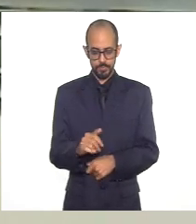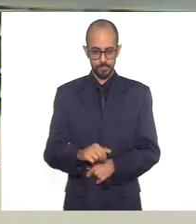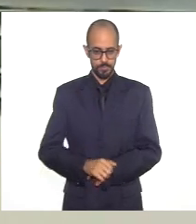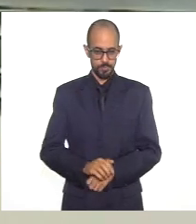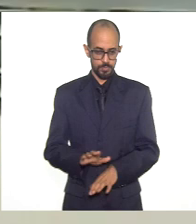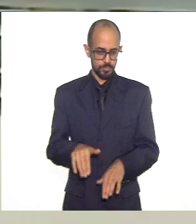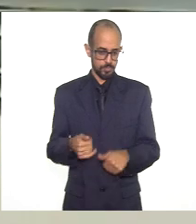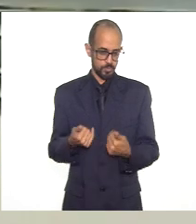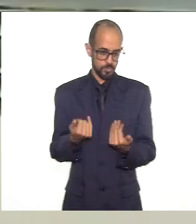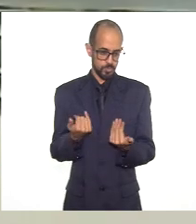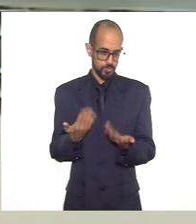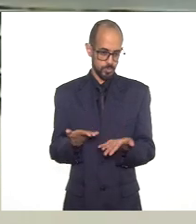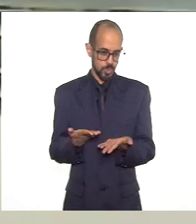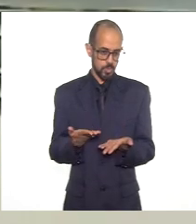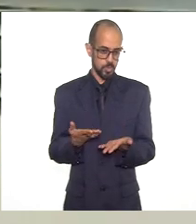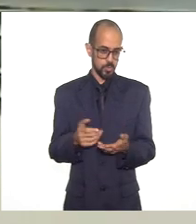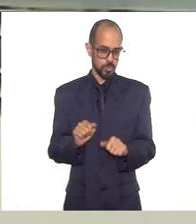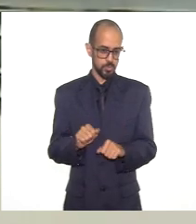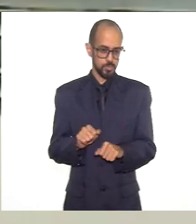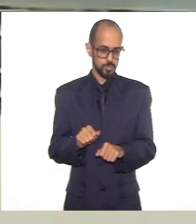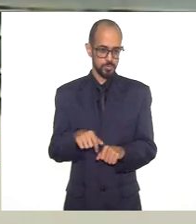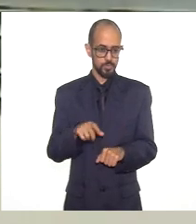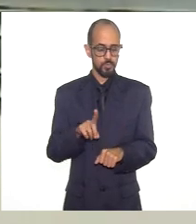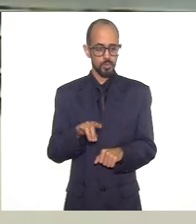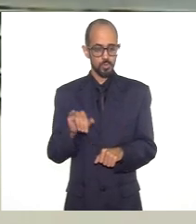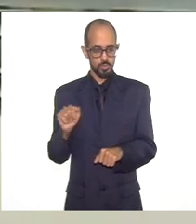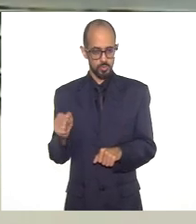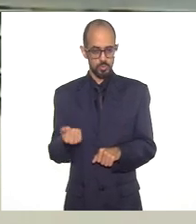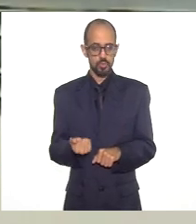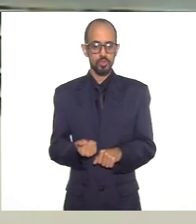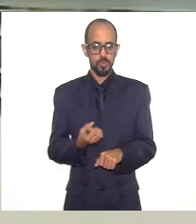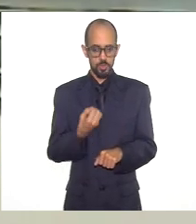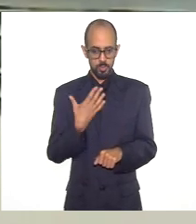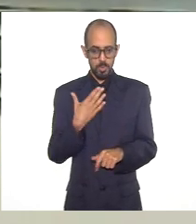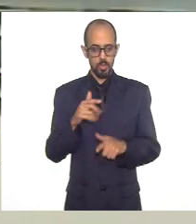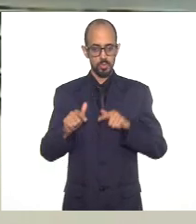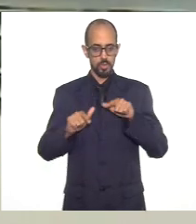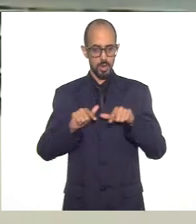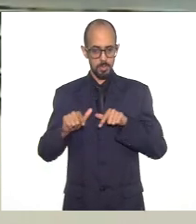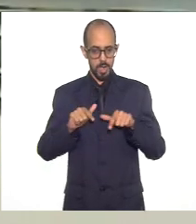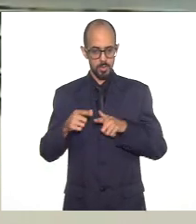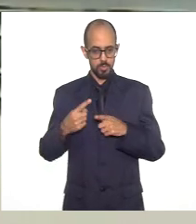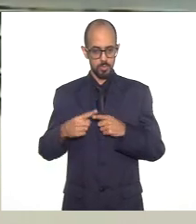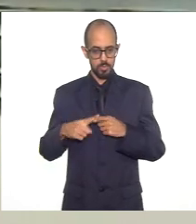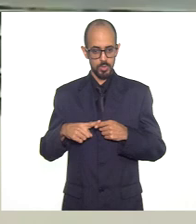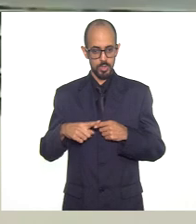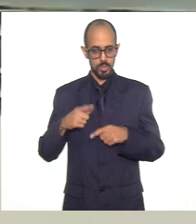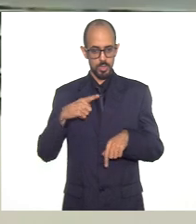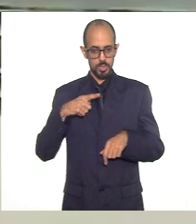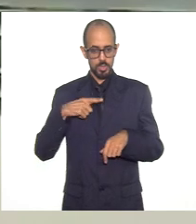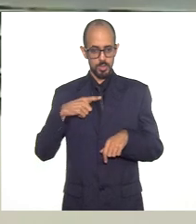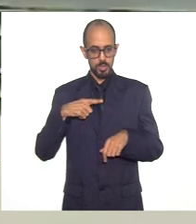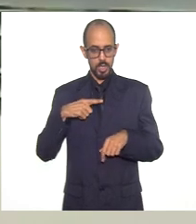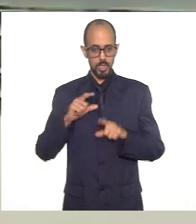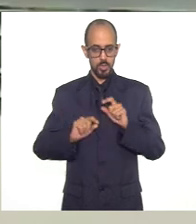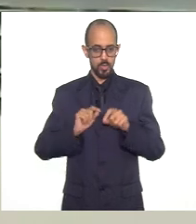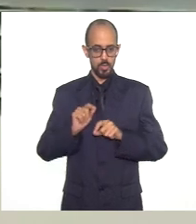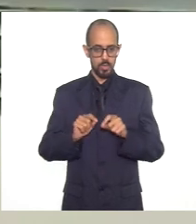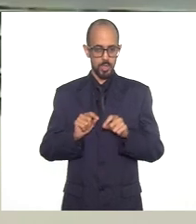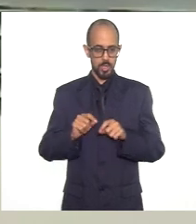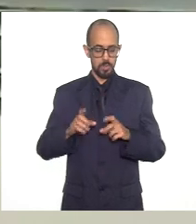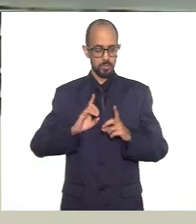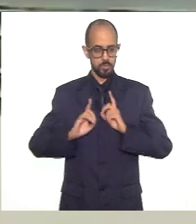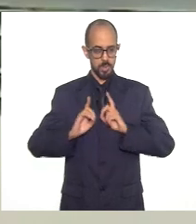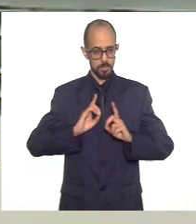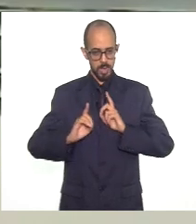Então, foi um dia profícuo, né? Porque o tema gás está sendo debatido,